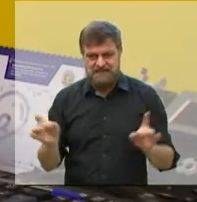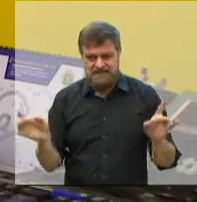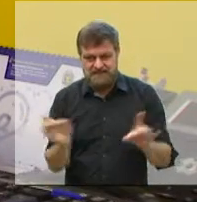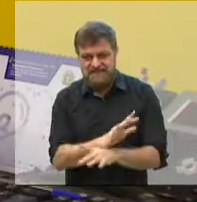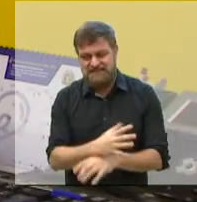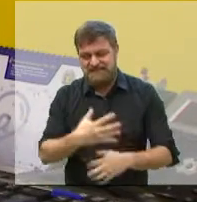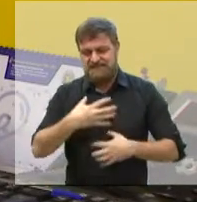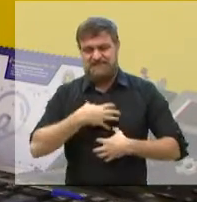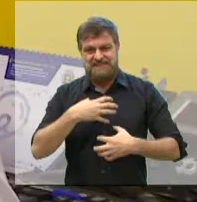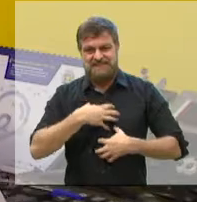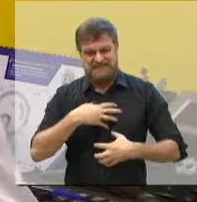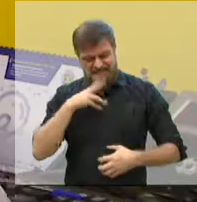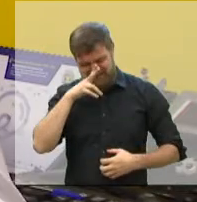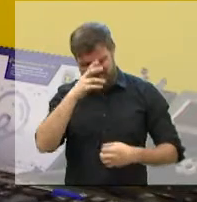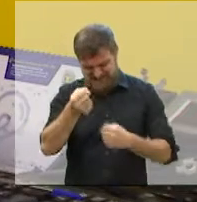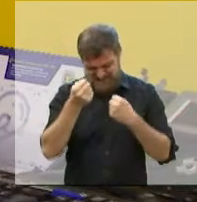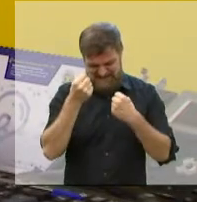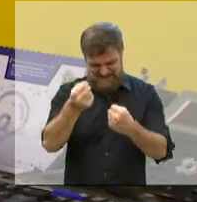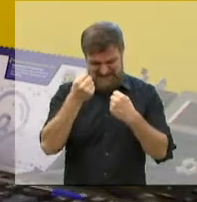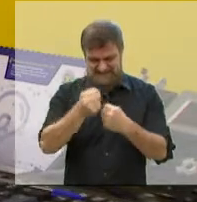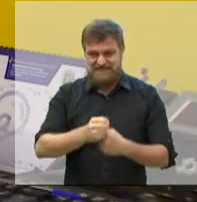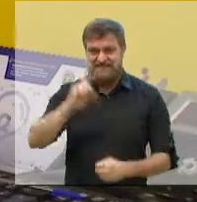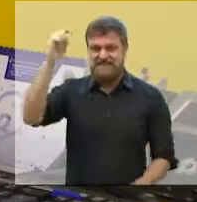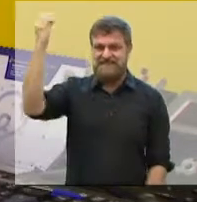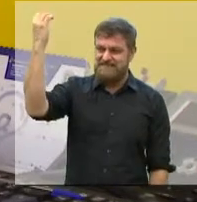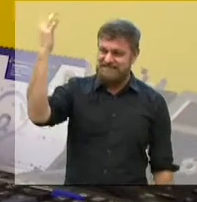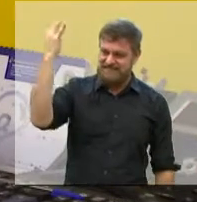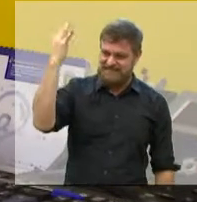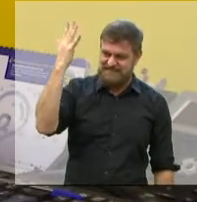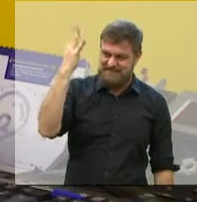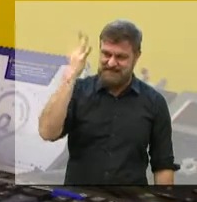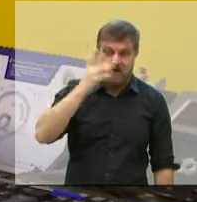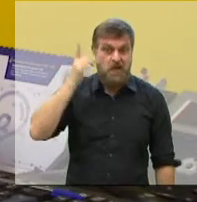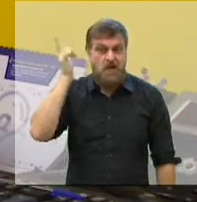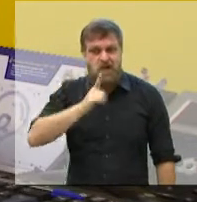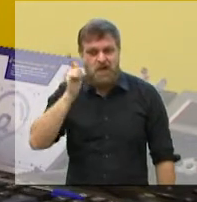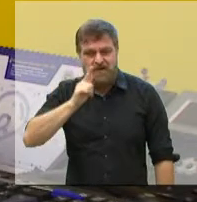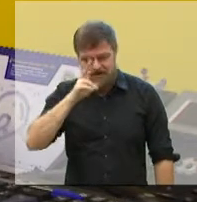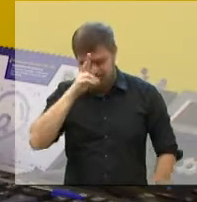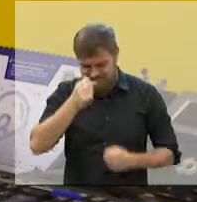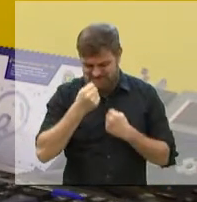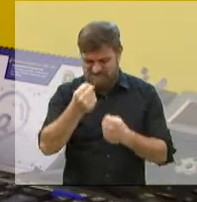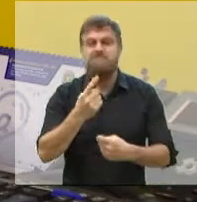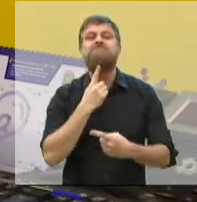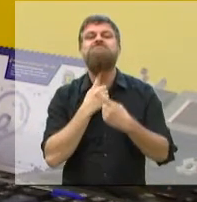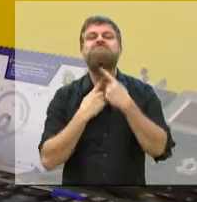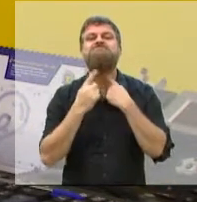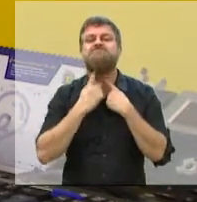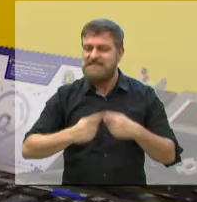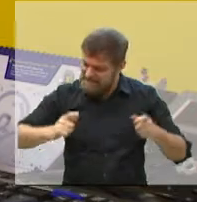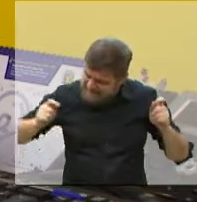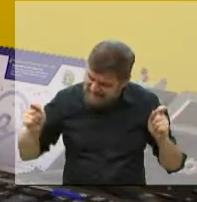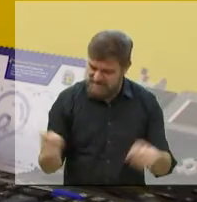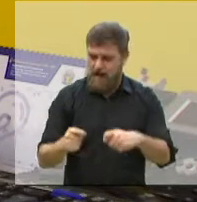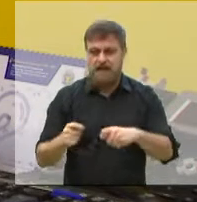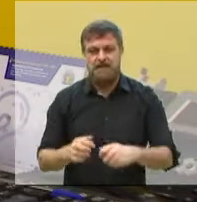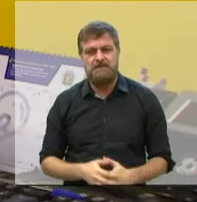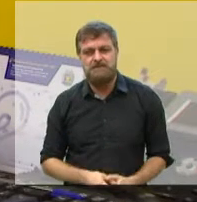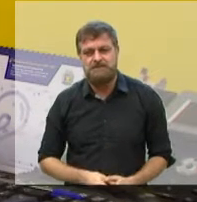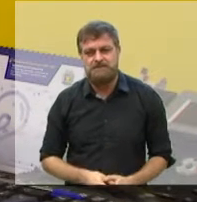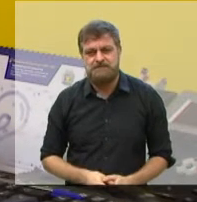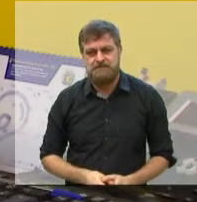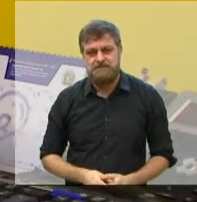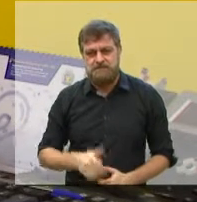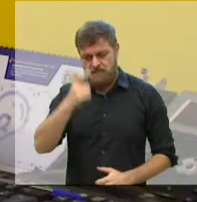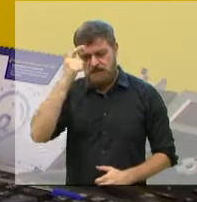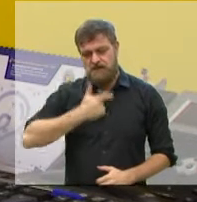não sei de onde que vem algumas forças do além, aí você acaba adquirindo aquela vontade, não, agora eu vou. E eu